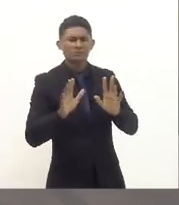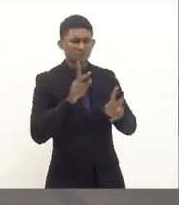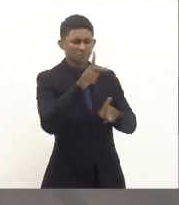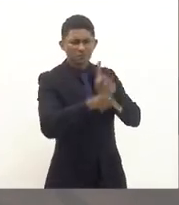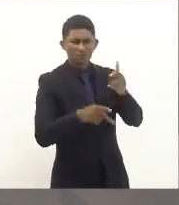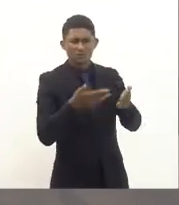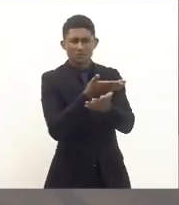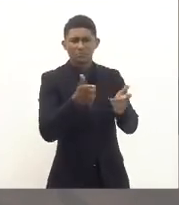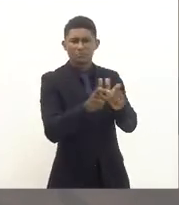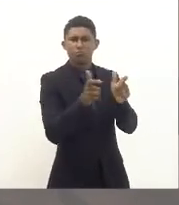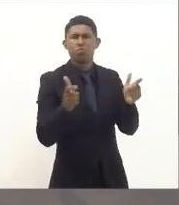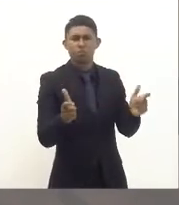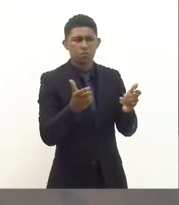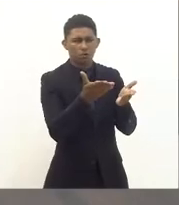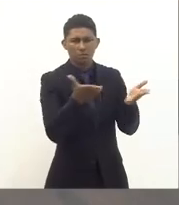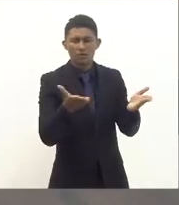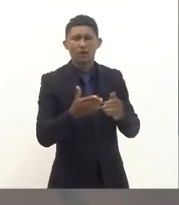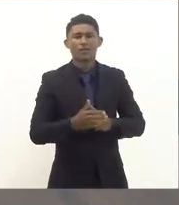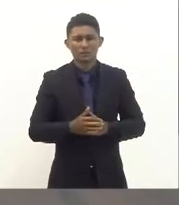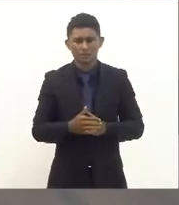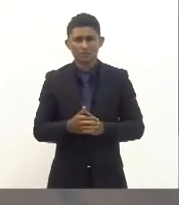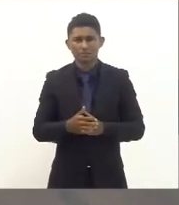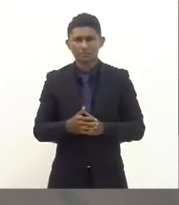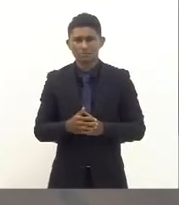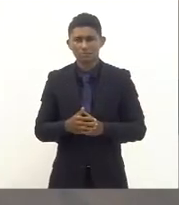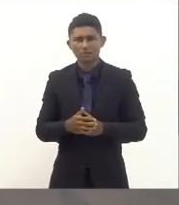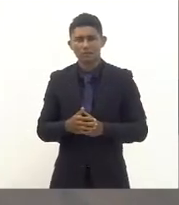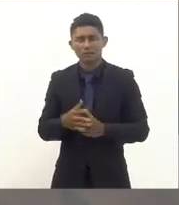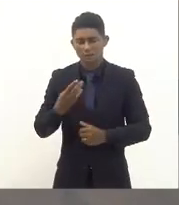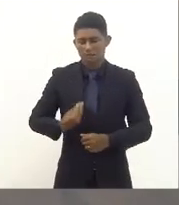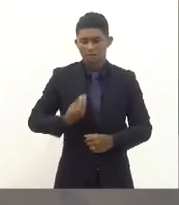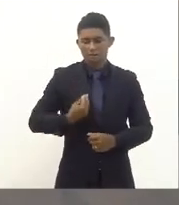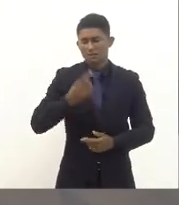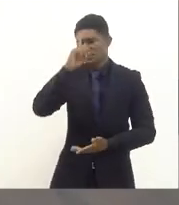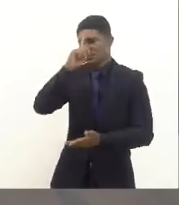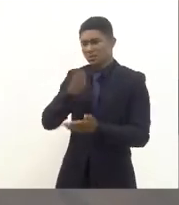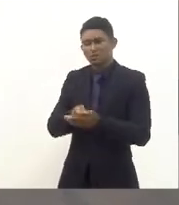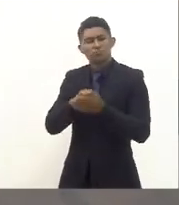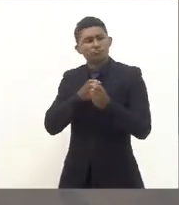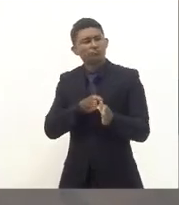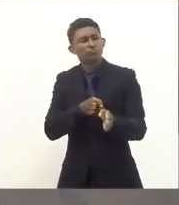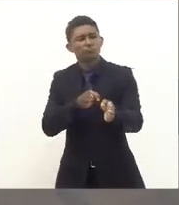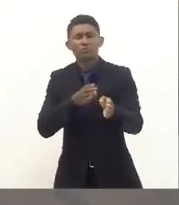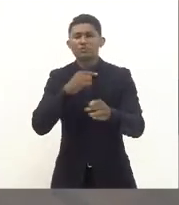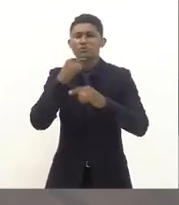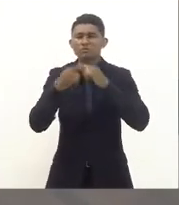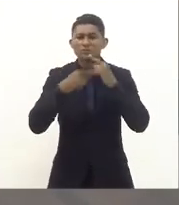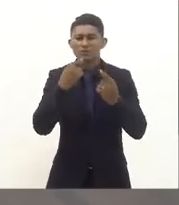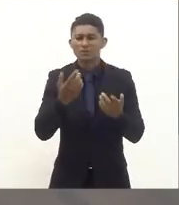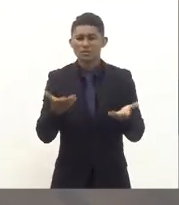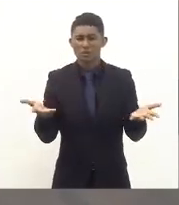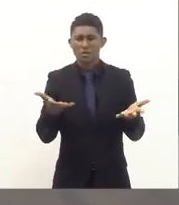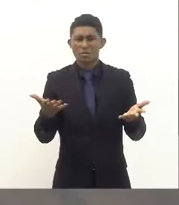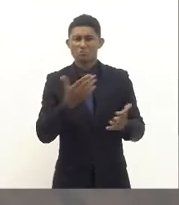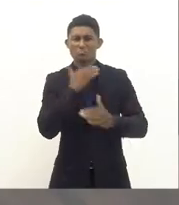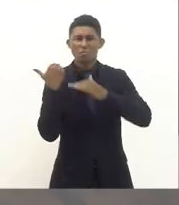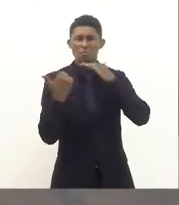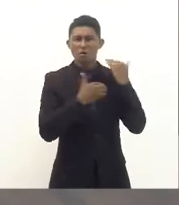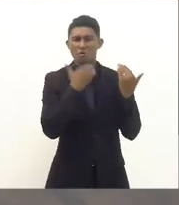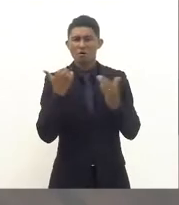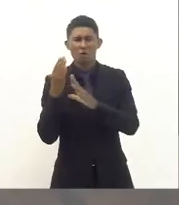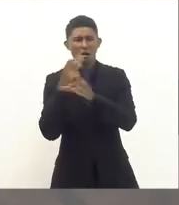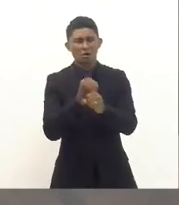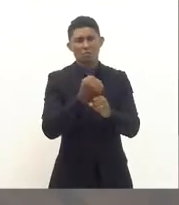sua população possa definir um caminho Norte de Vida 26 mortes